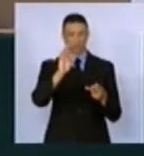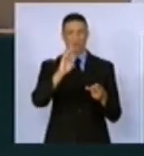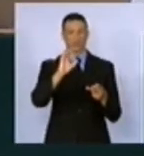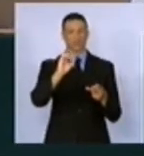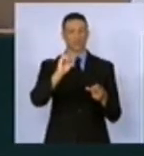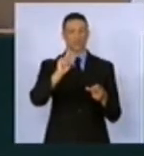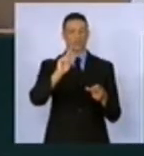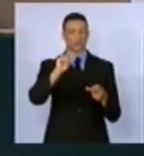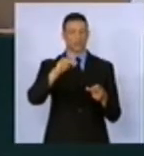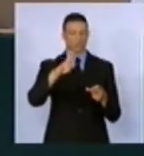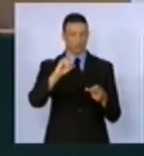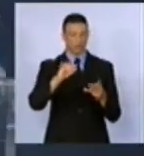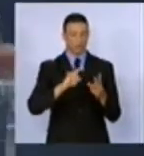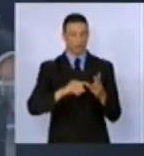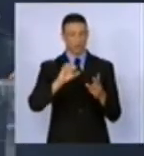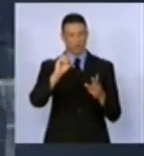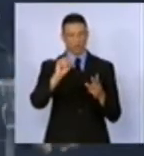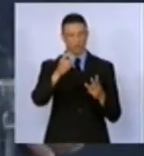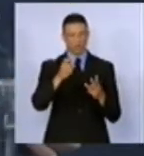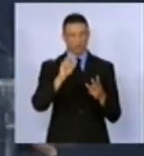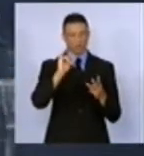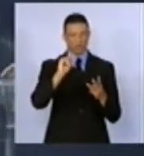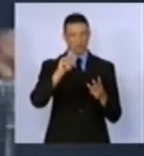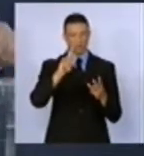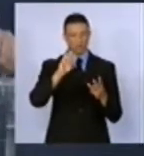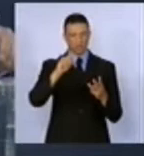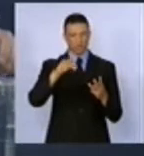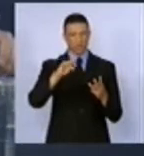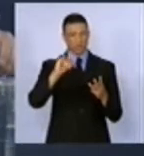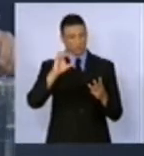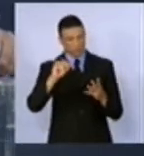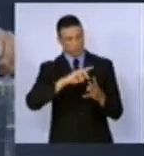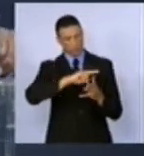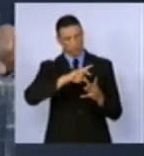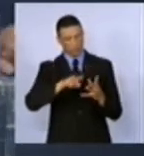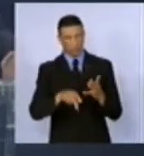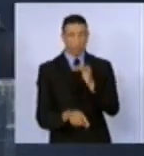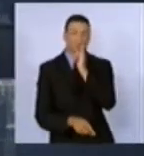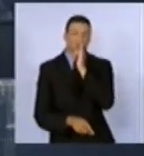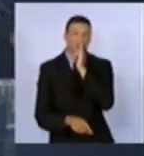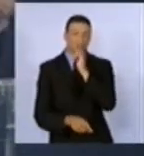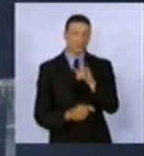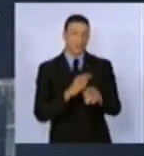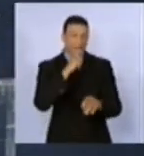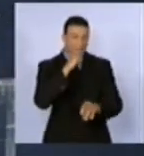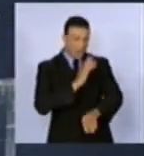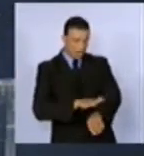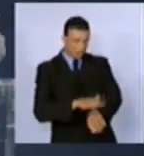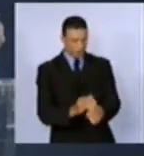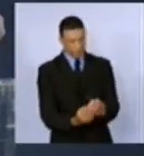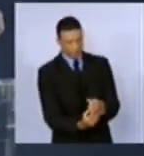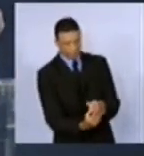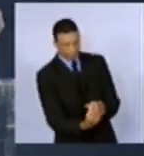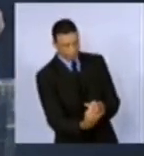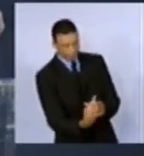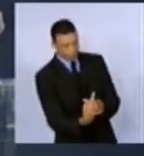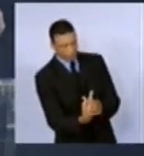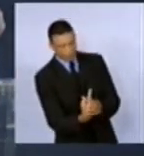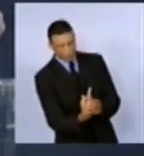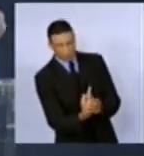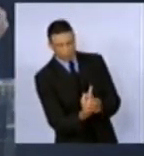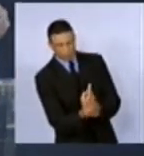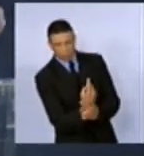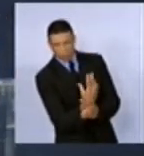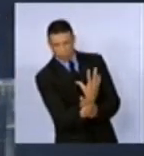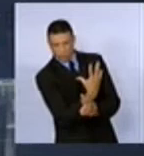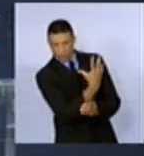oxigênio e outros elementos durante o crescimento da cana o carbono vem do dióxido de carbono